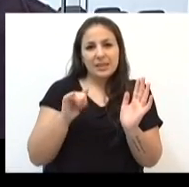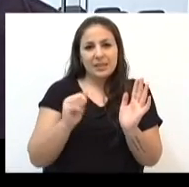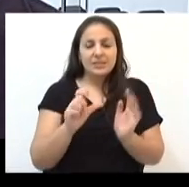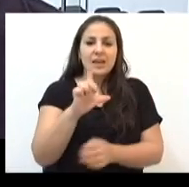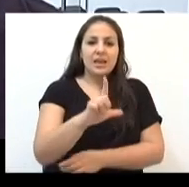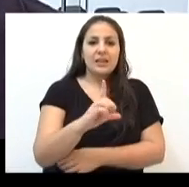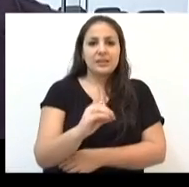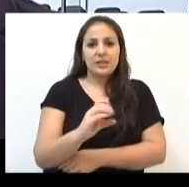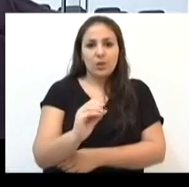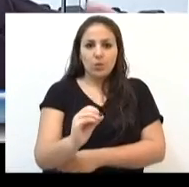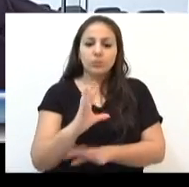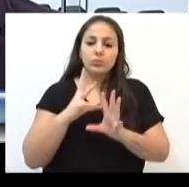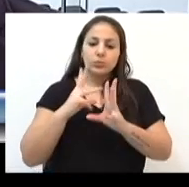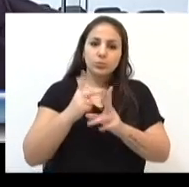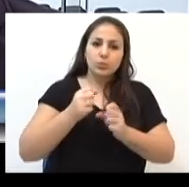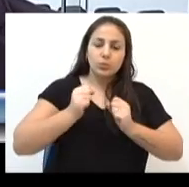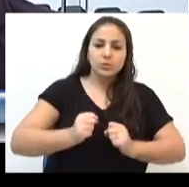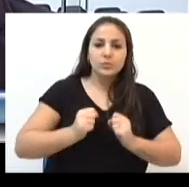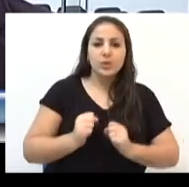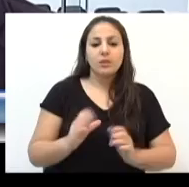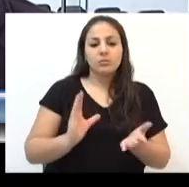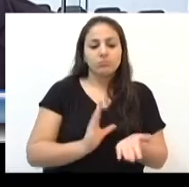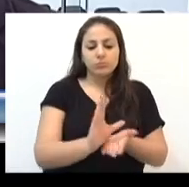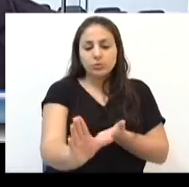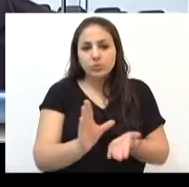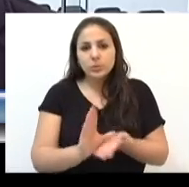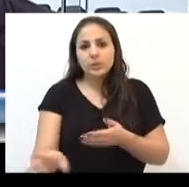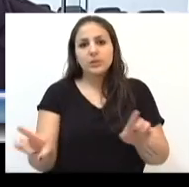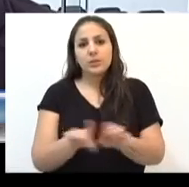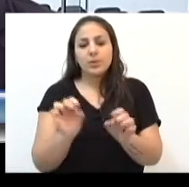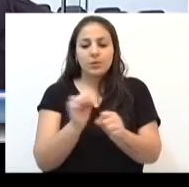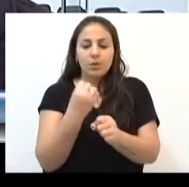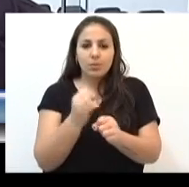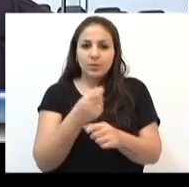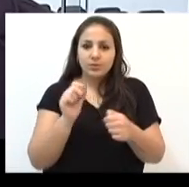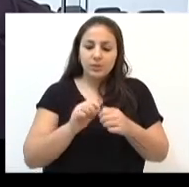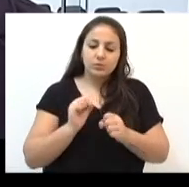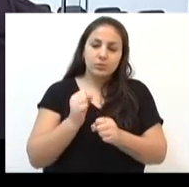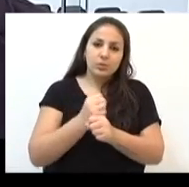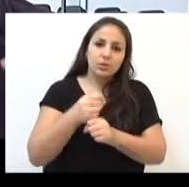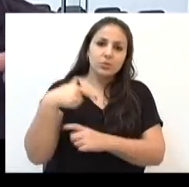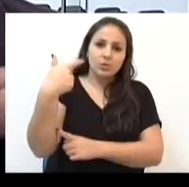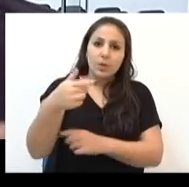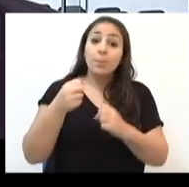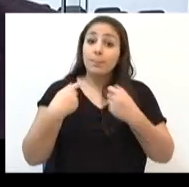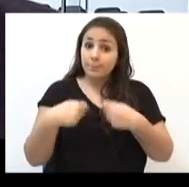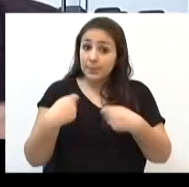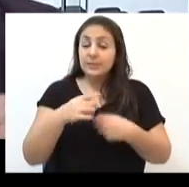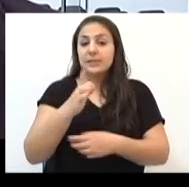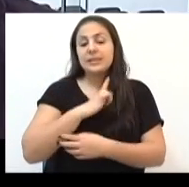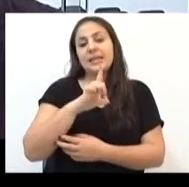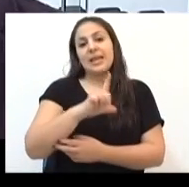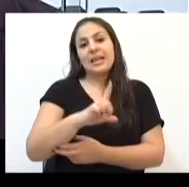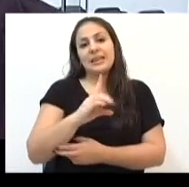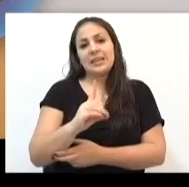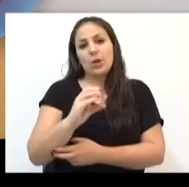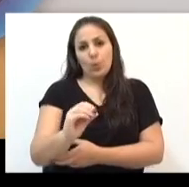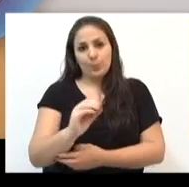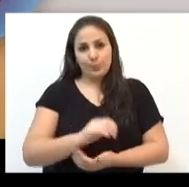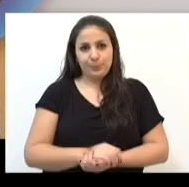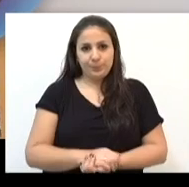Todas as possibilidades de investimentos ou obras que podem ser feitas o ano que vem, ela deve estar constada na